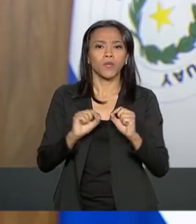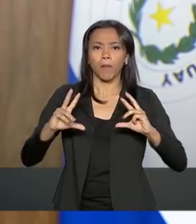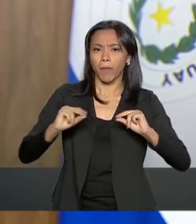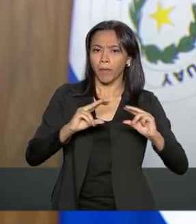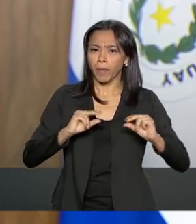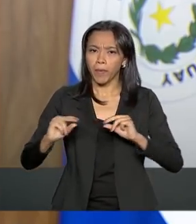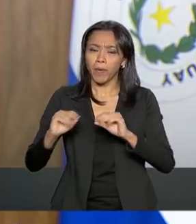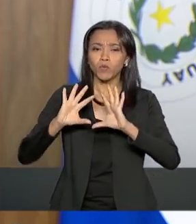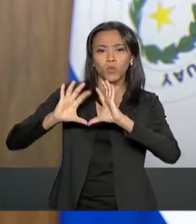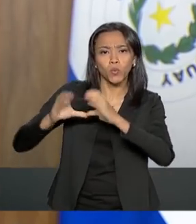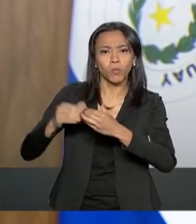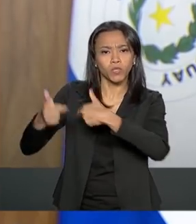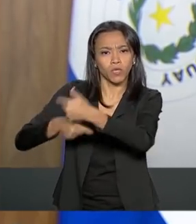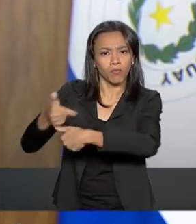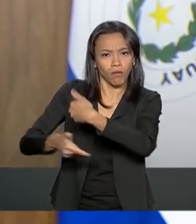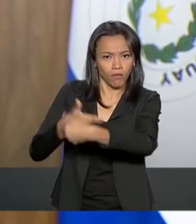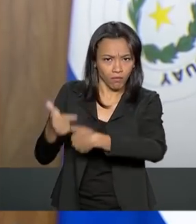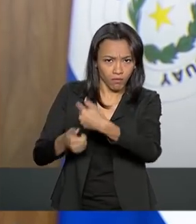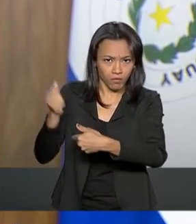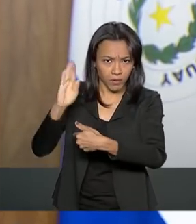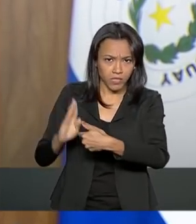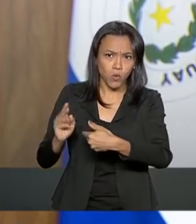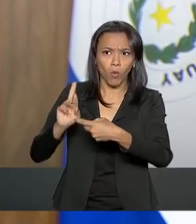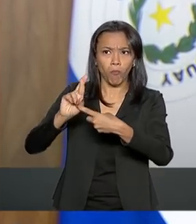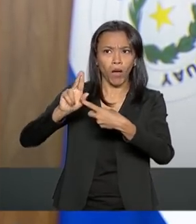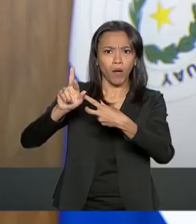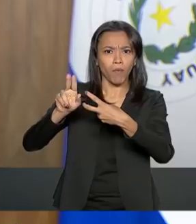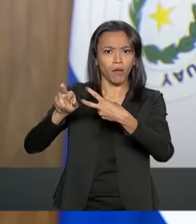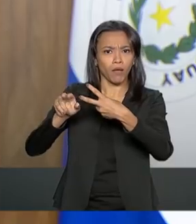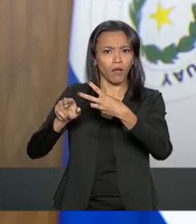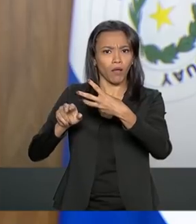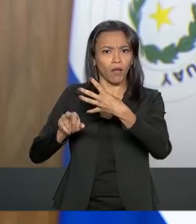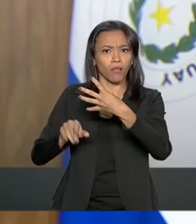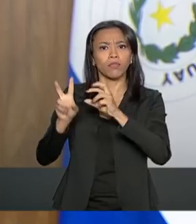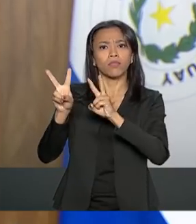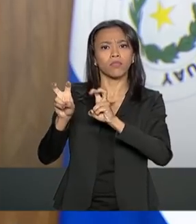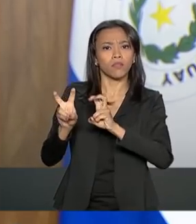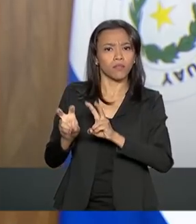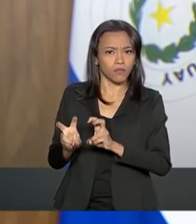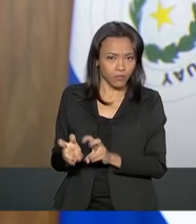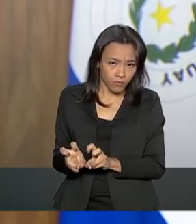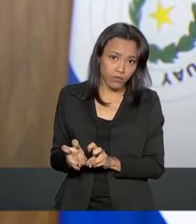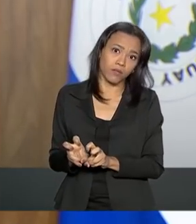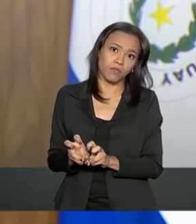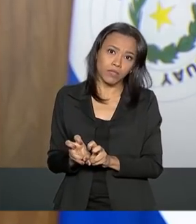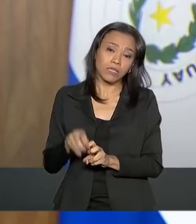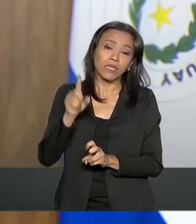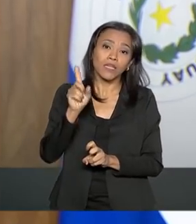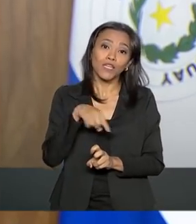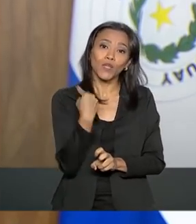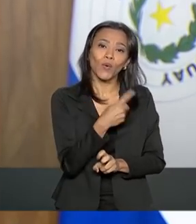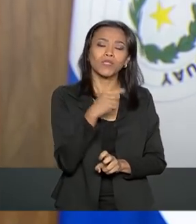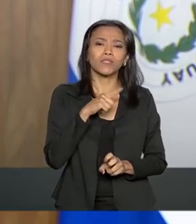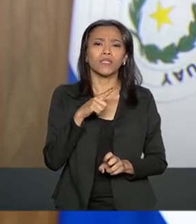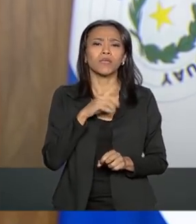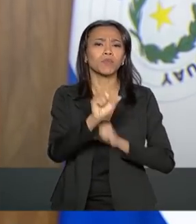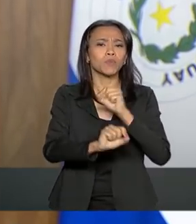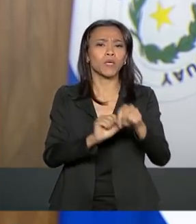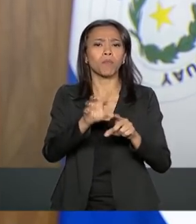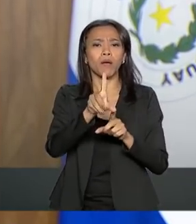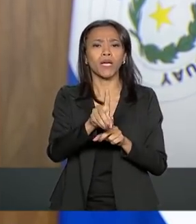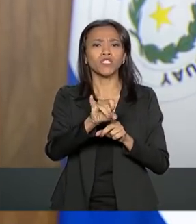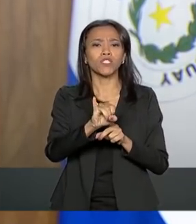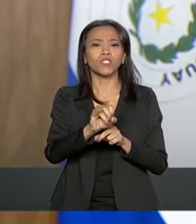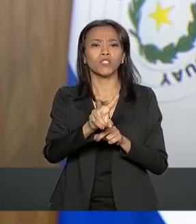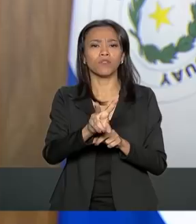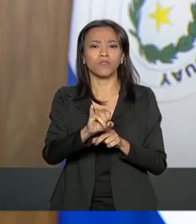de trabalho, avançando em temas específicos que são até dívidas históricas entre o Paraguai e